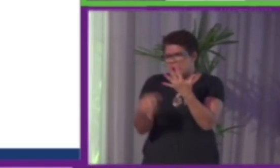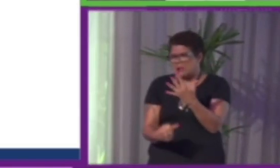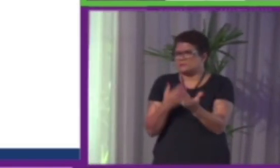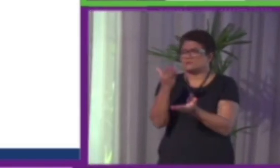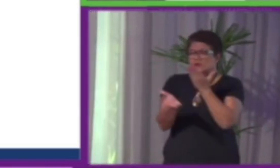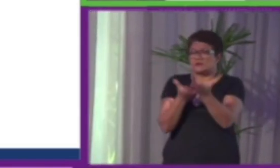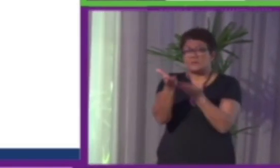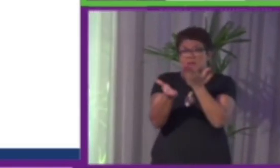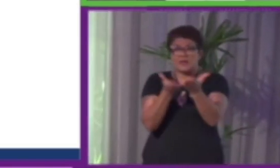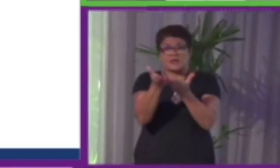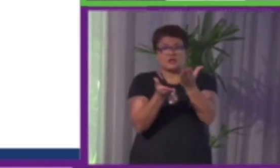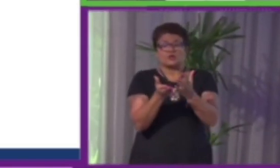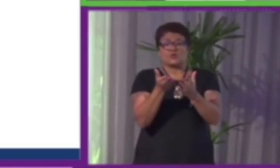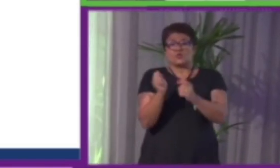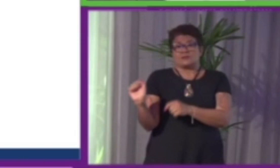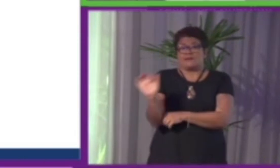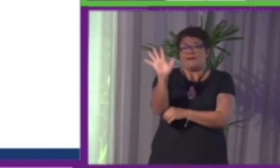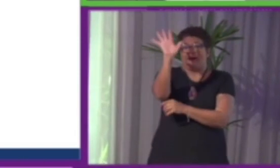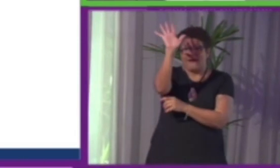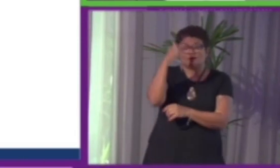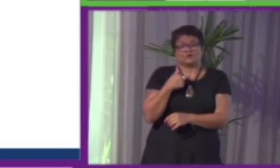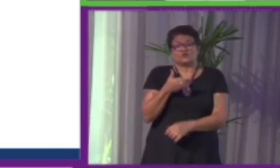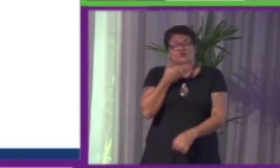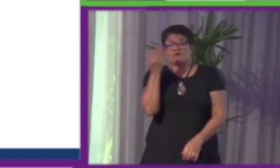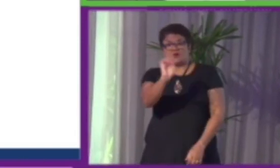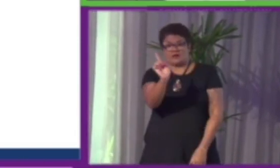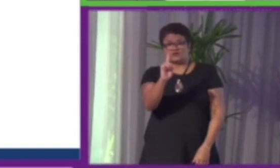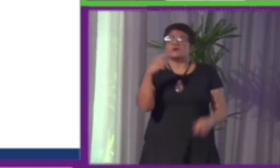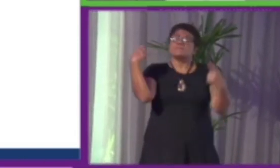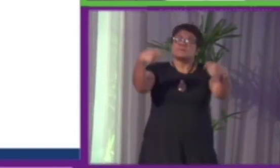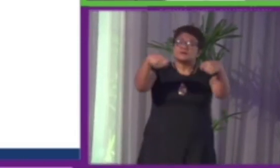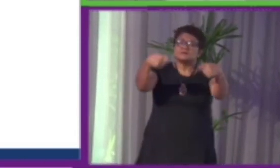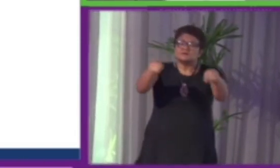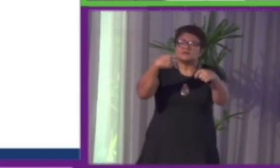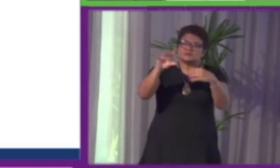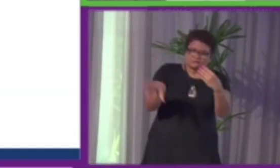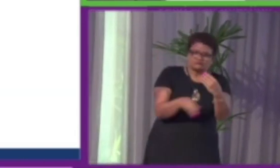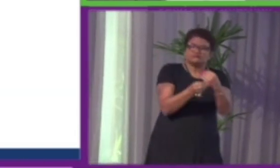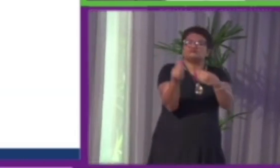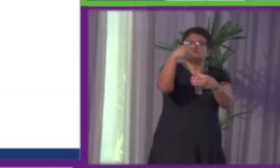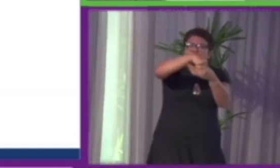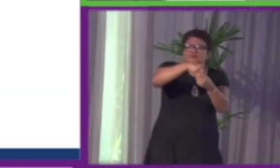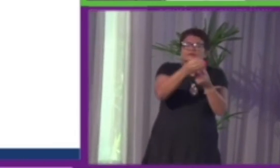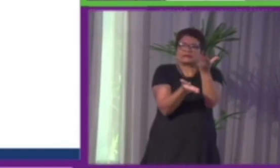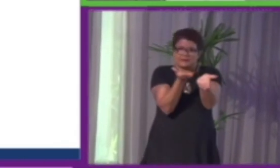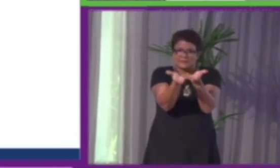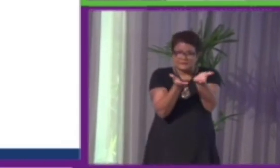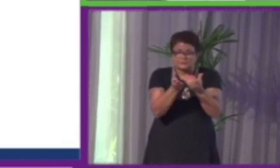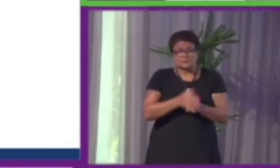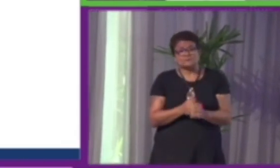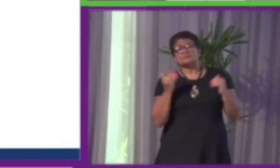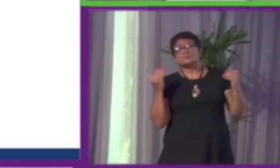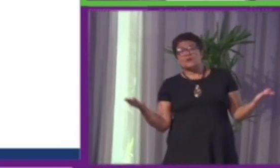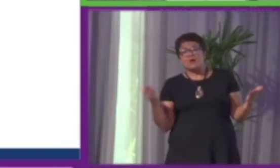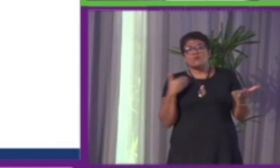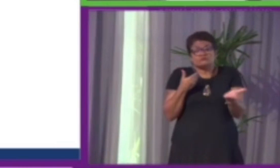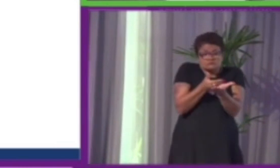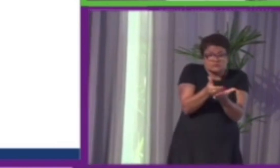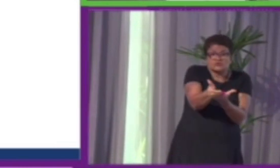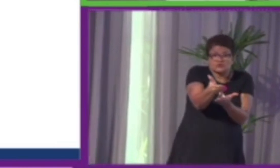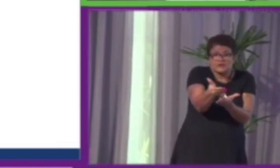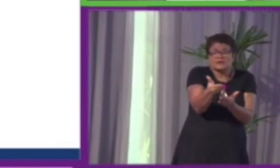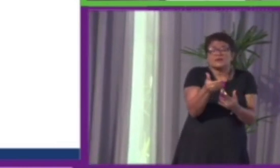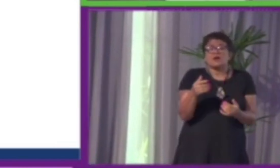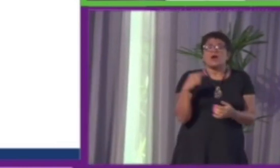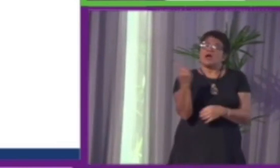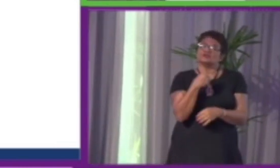quanto era necessário que esse tratamento fosse incorporado no nosso cenário. Então, a partir daí a gente